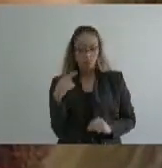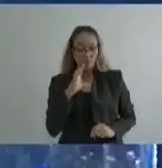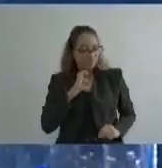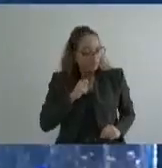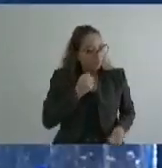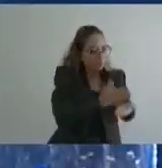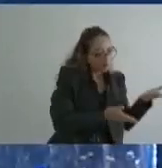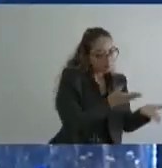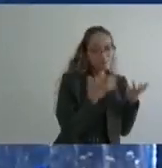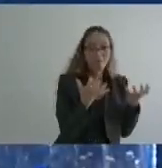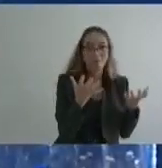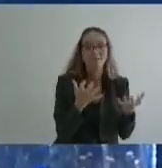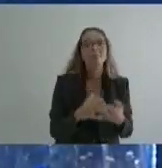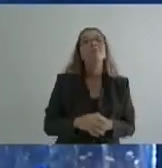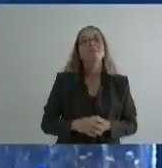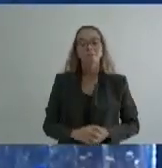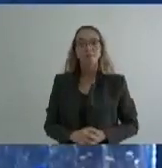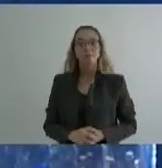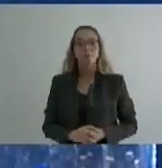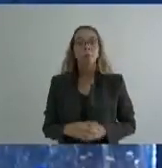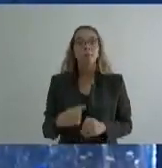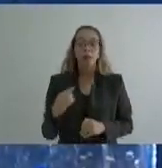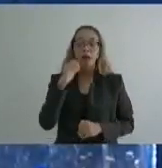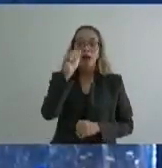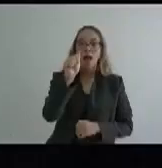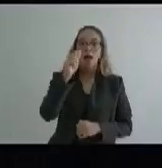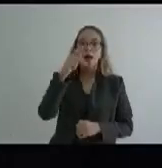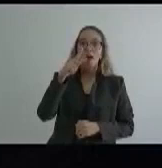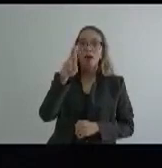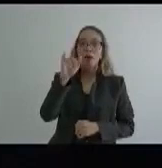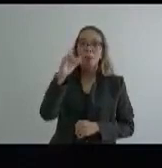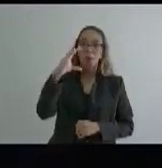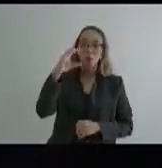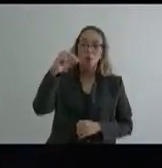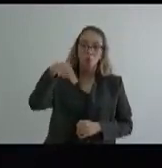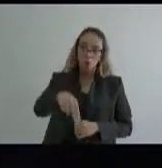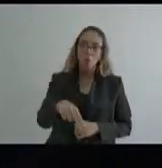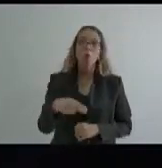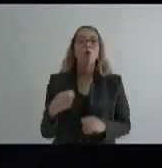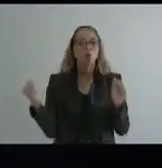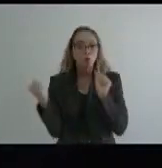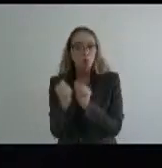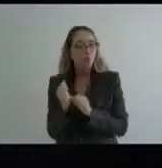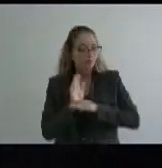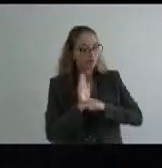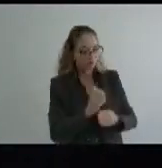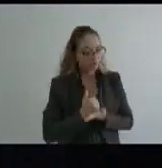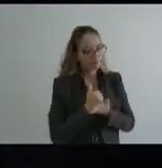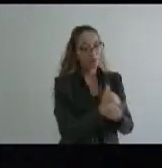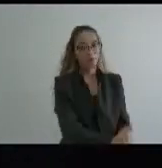nossa admiração, com o apoio da Atricom, e aqui trago os votos de profícua